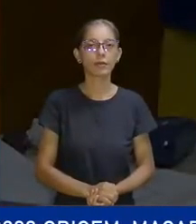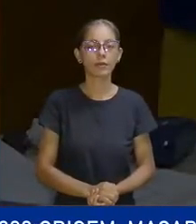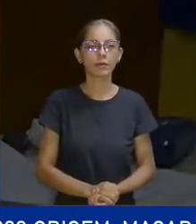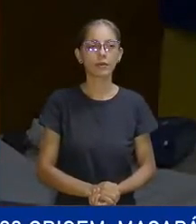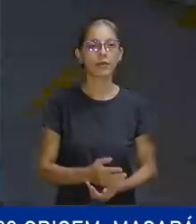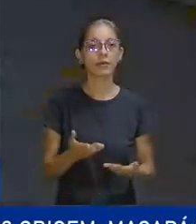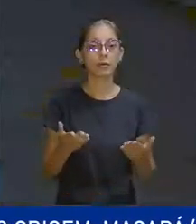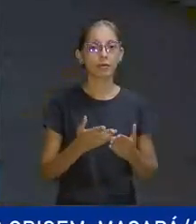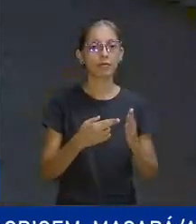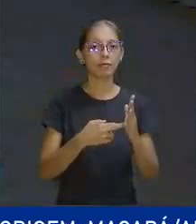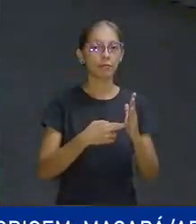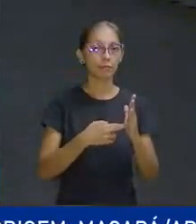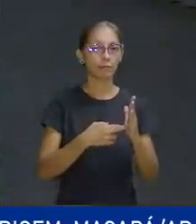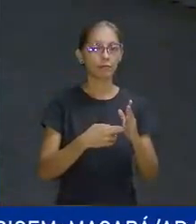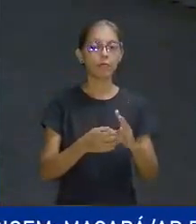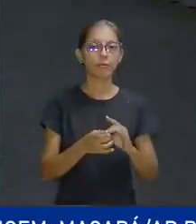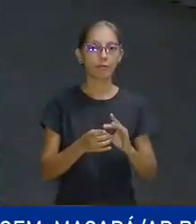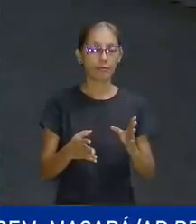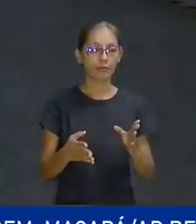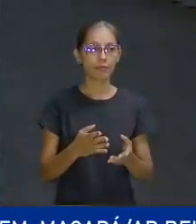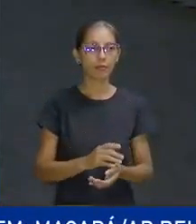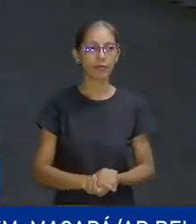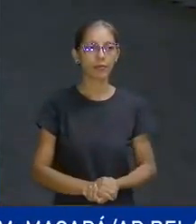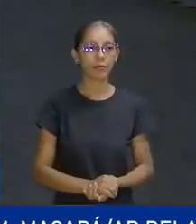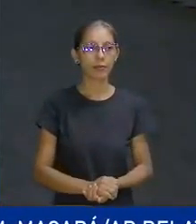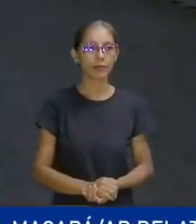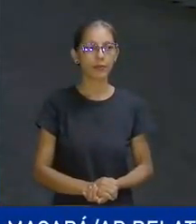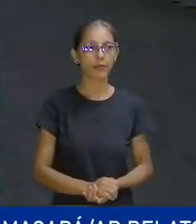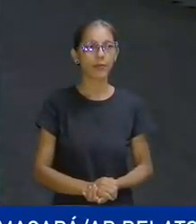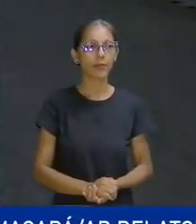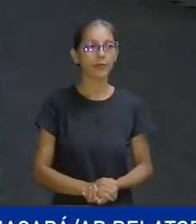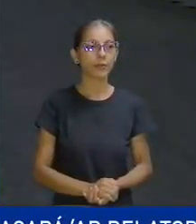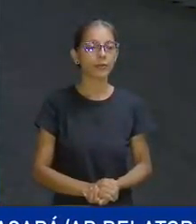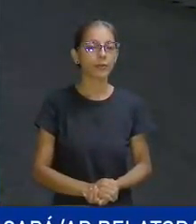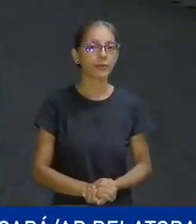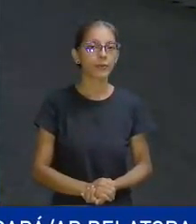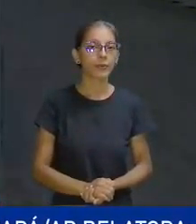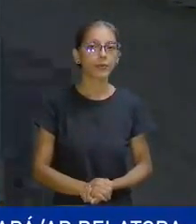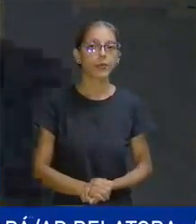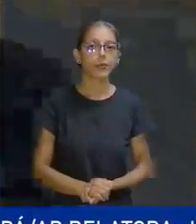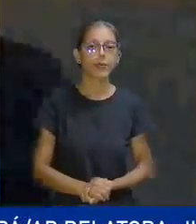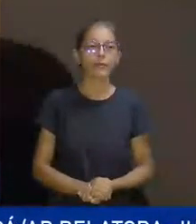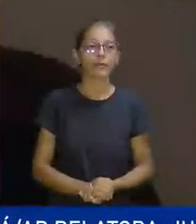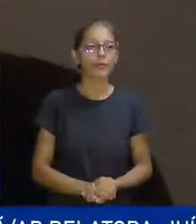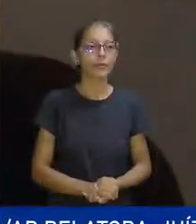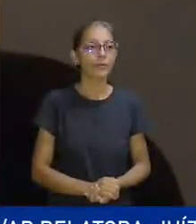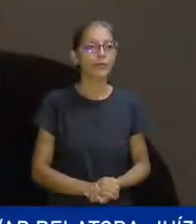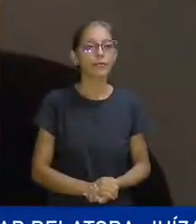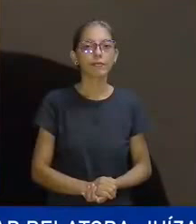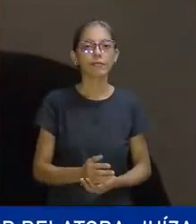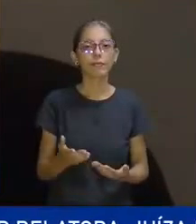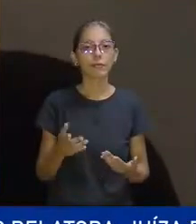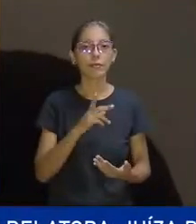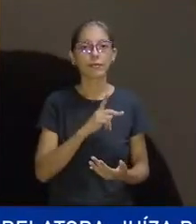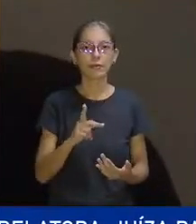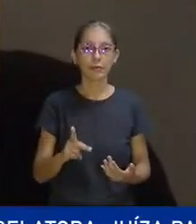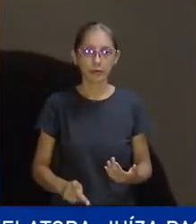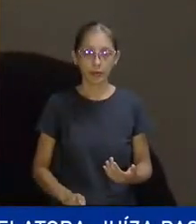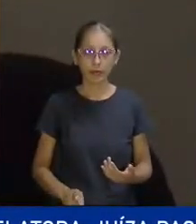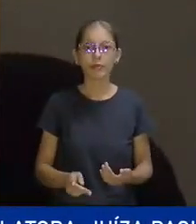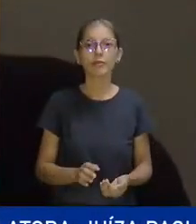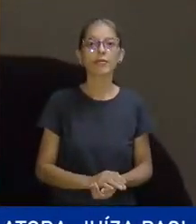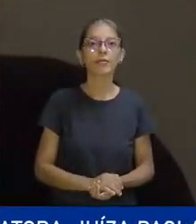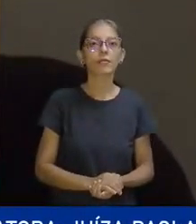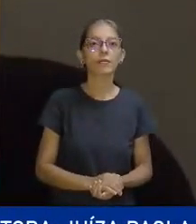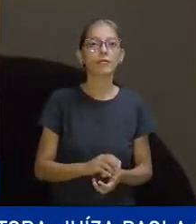Ilustre relatora com a palavra. Senhor presidente, senhor presidente, eminentes